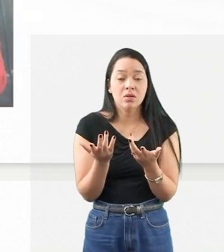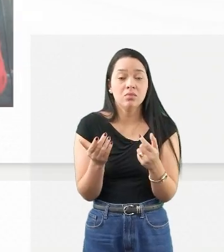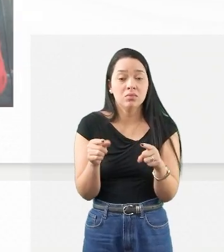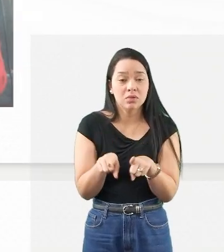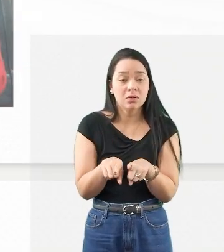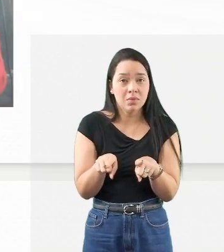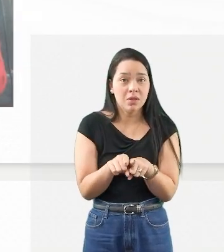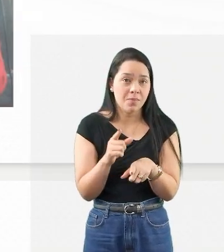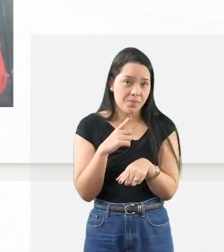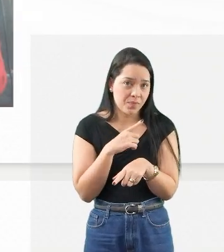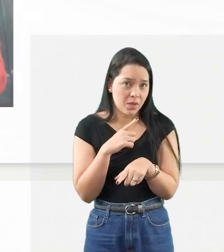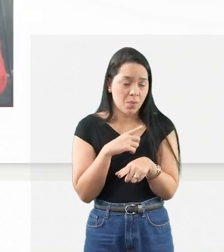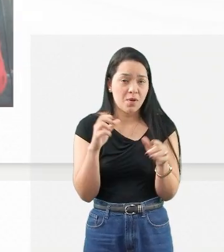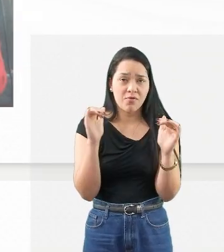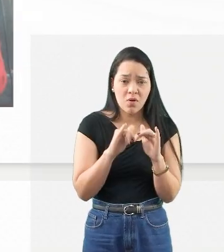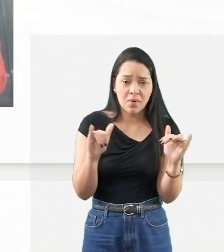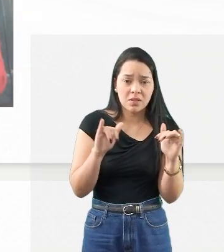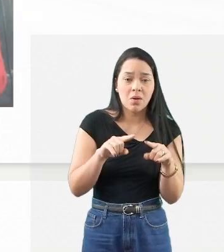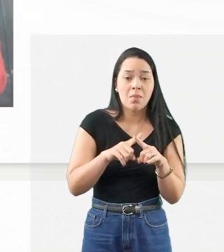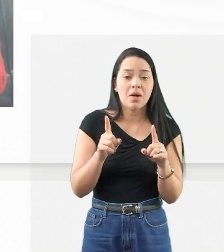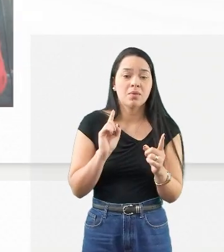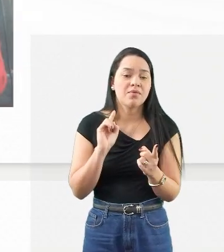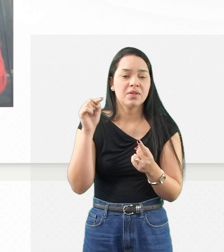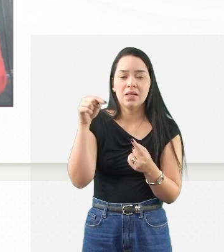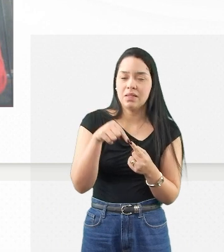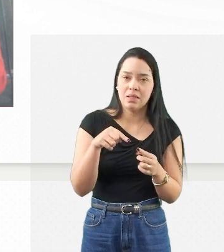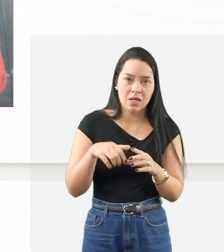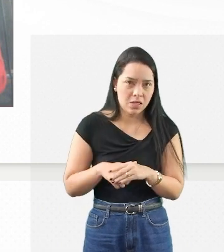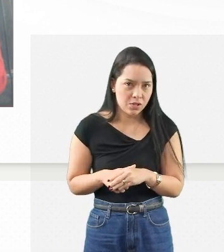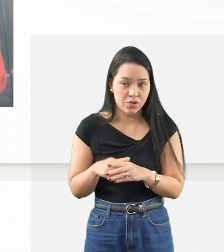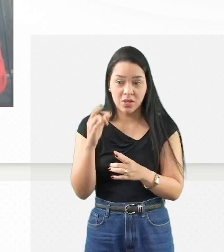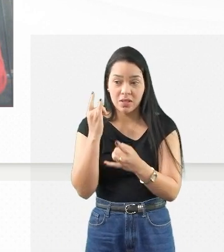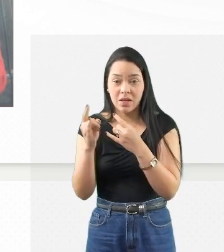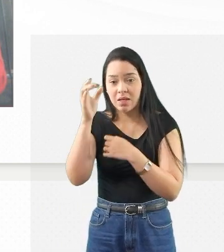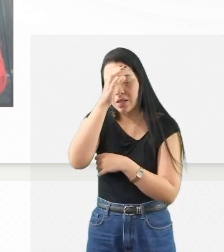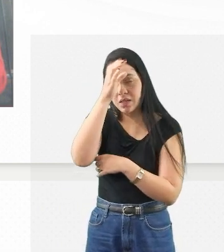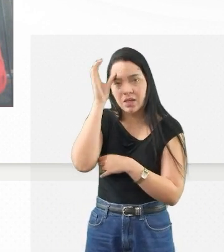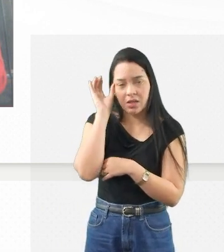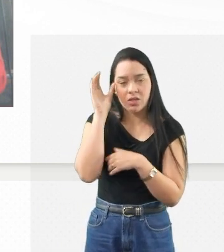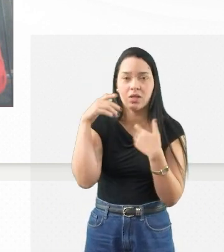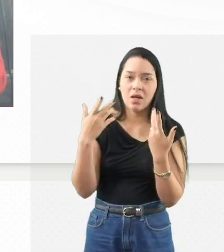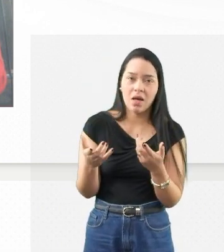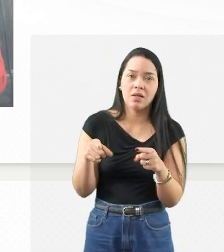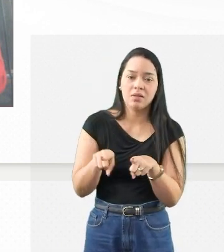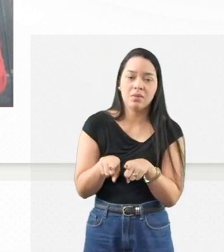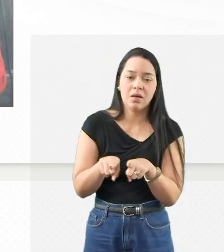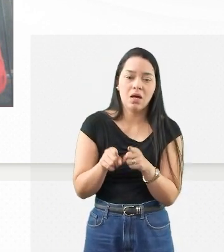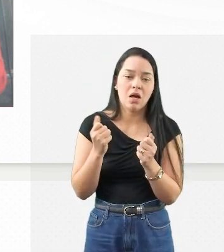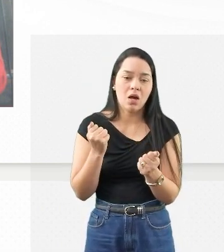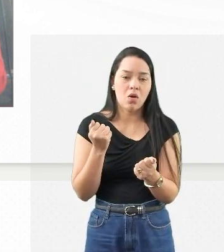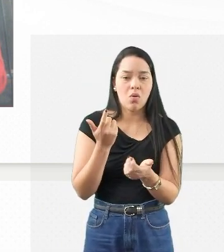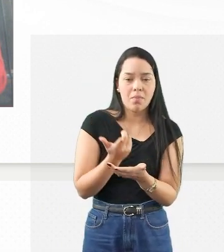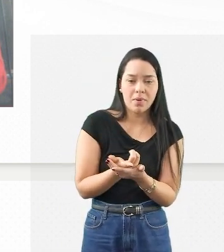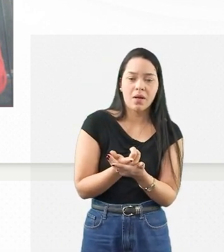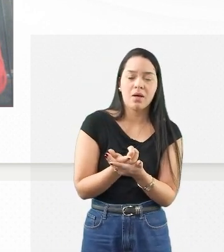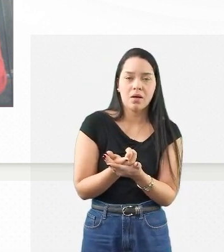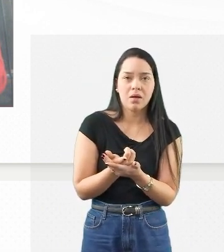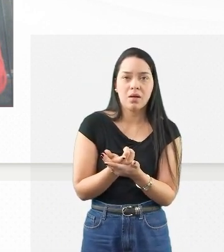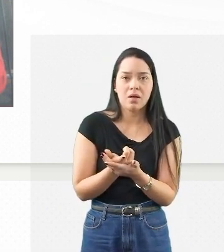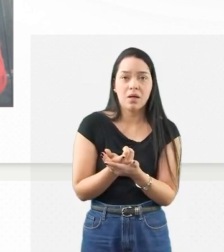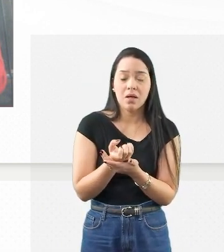está repassando uma informação, mas está com uma finalidade, né, de atrair cliente para tentar adquirir